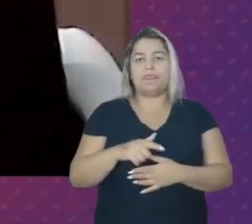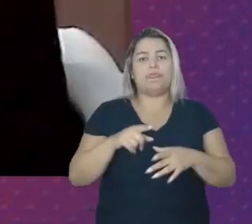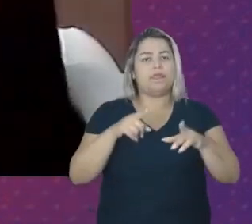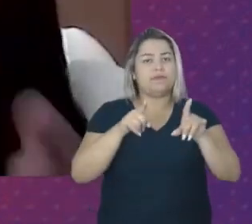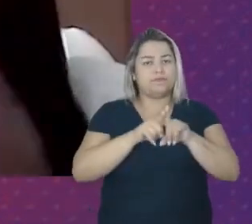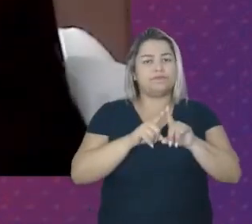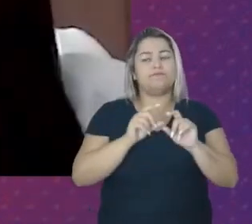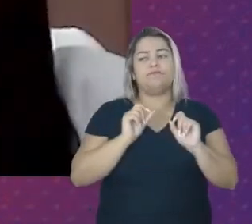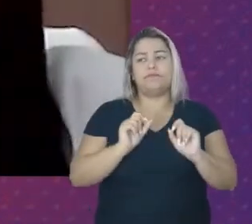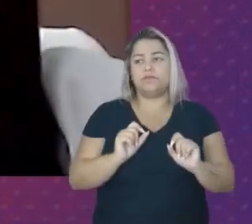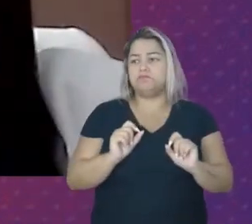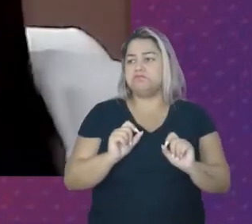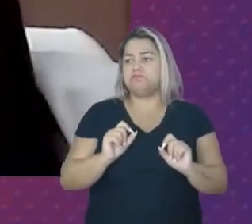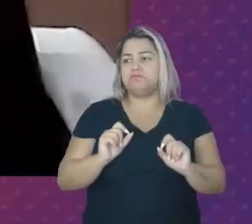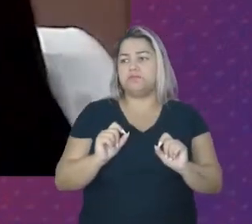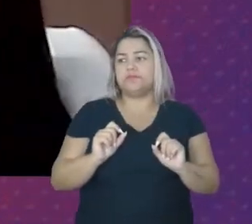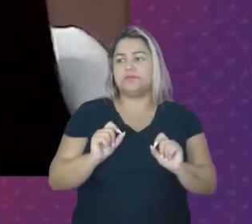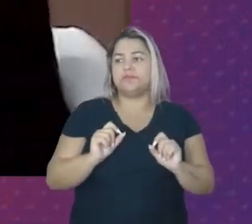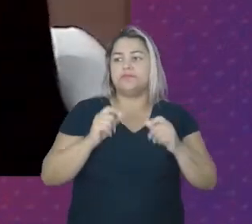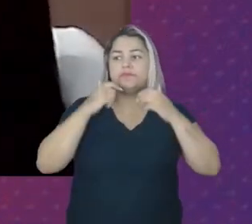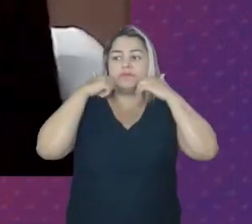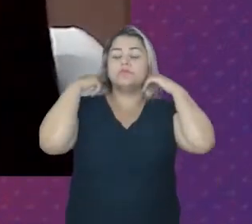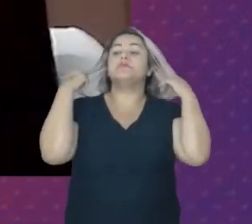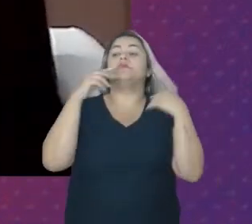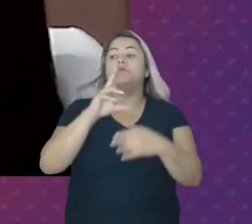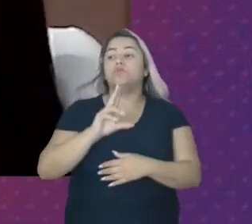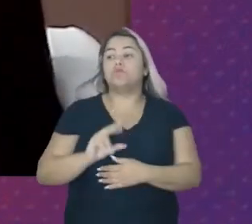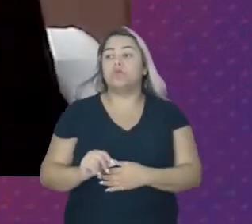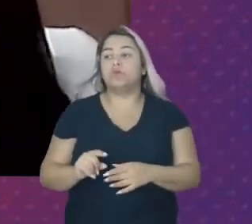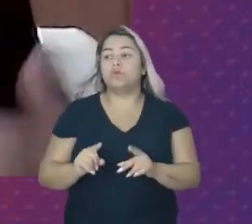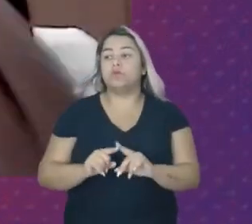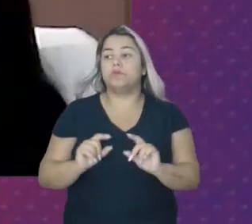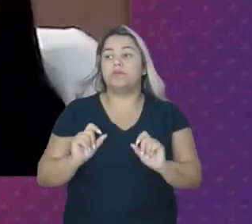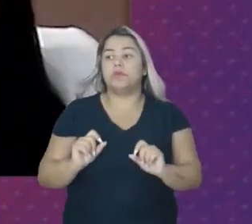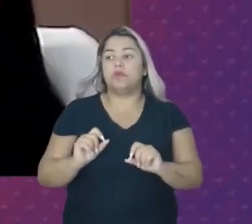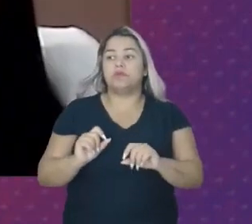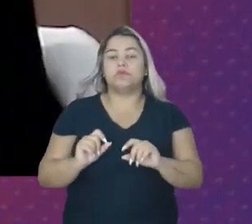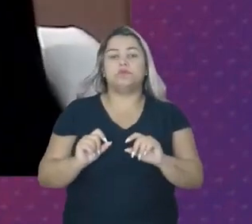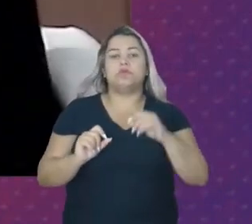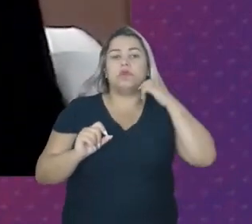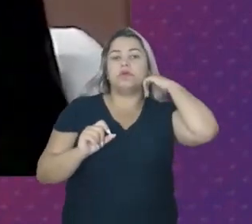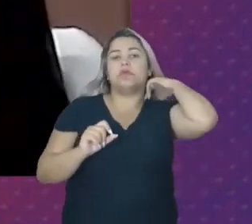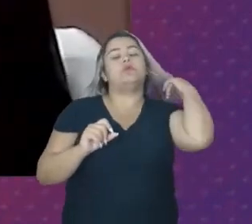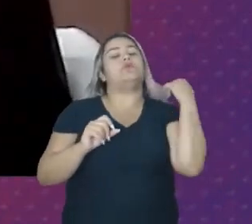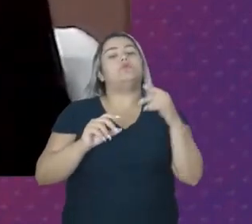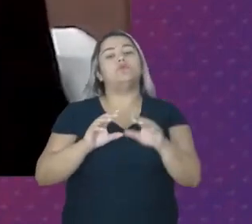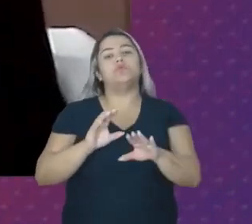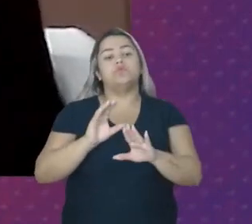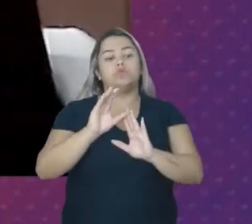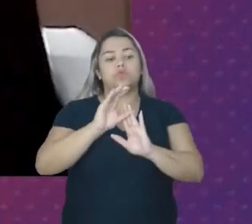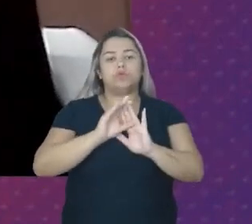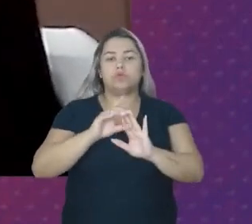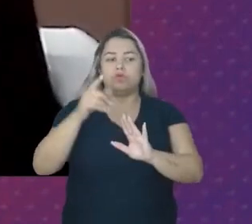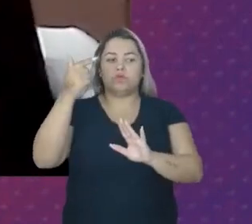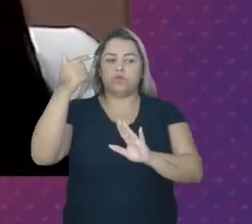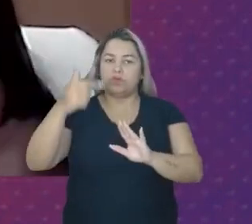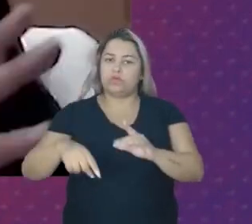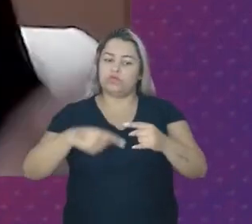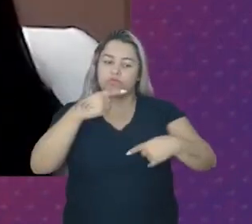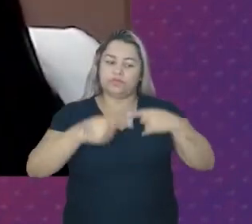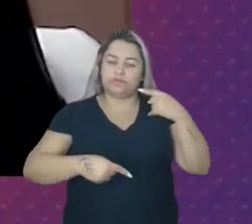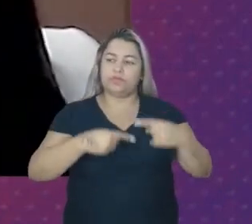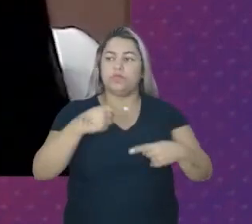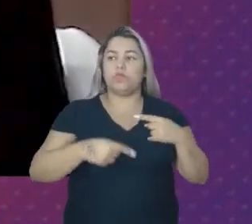de matérias que não só aquelas que são fixas na grade curricular. Então, isso exige um outro tipo de